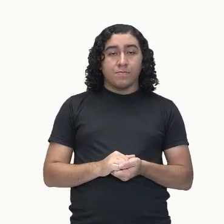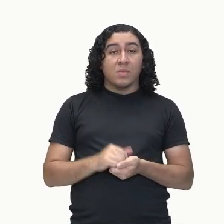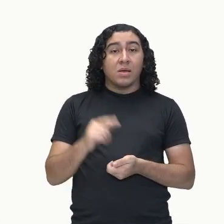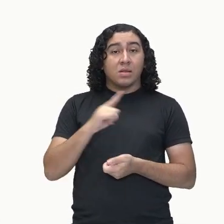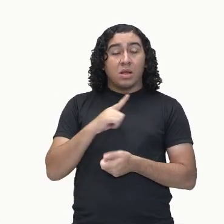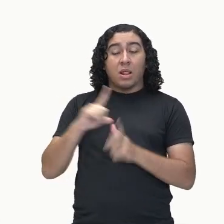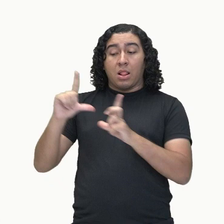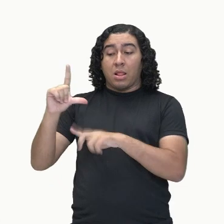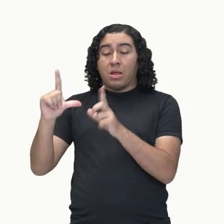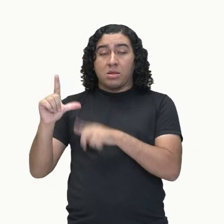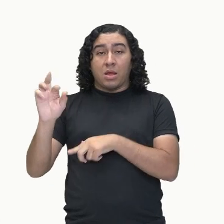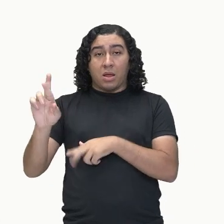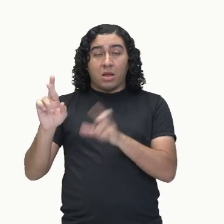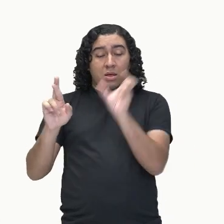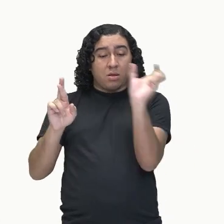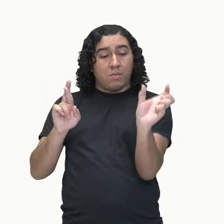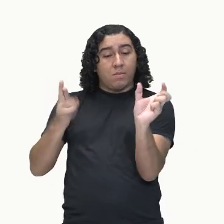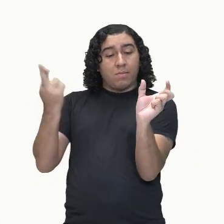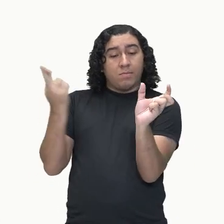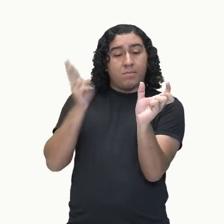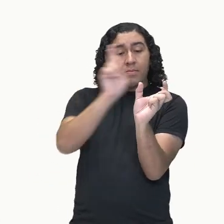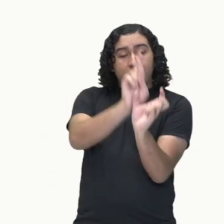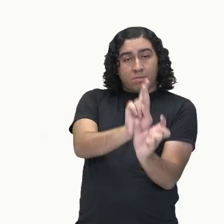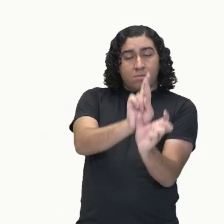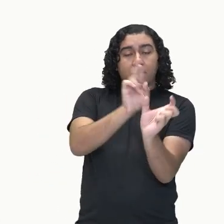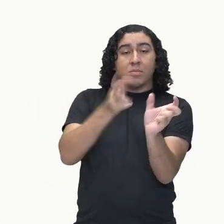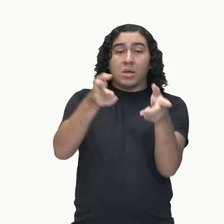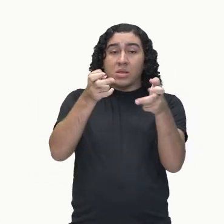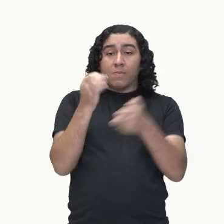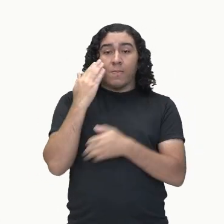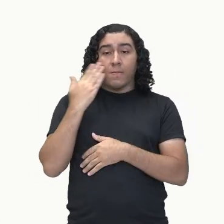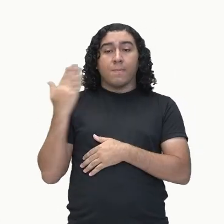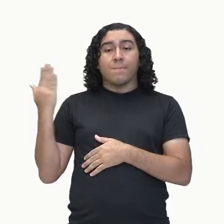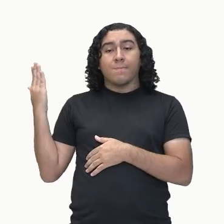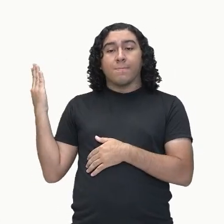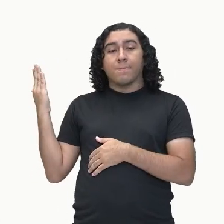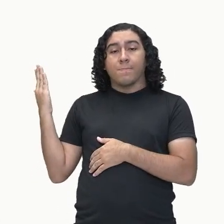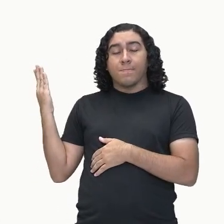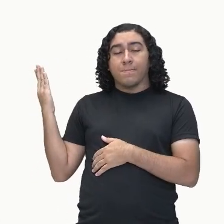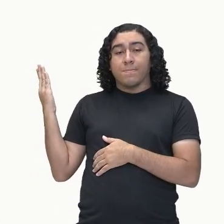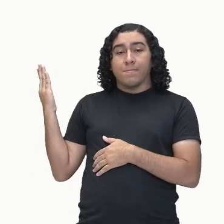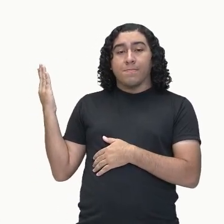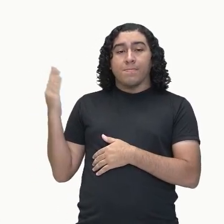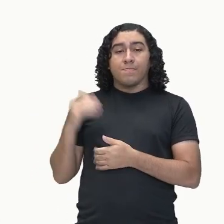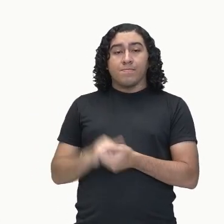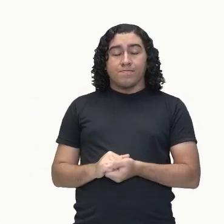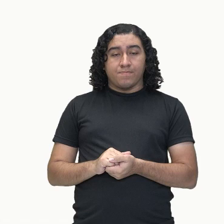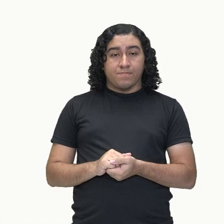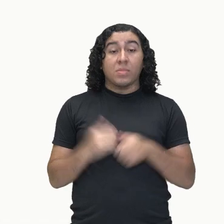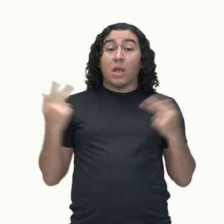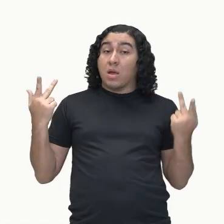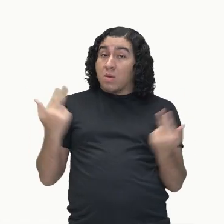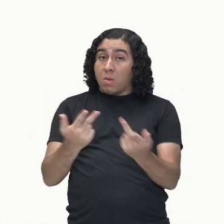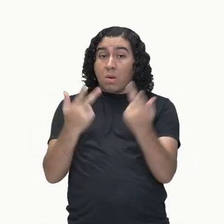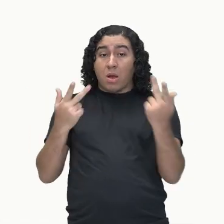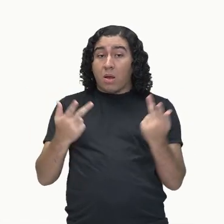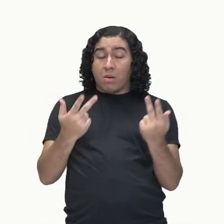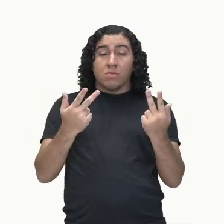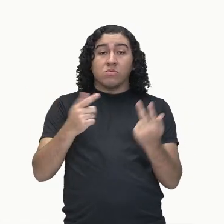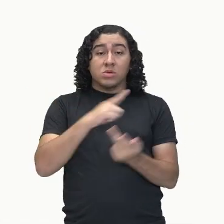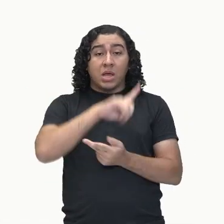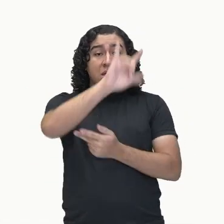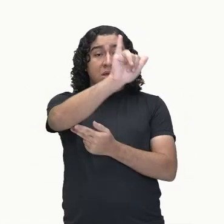R à raiz observem bem observem bem que as desinências estão aqui bem